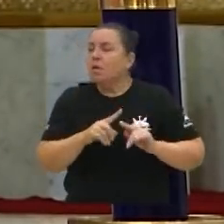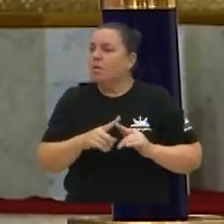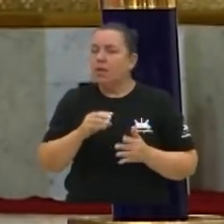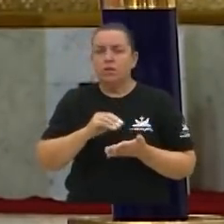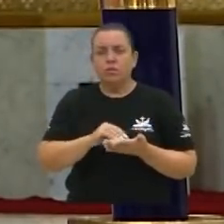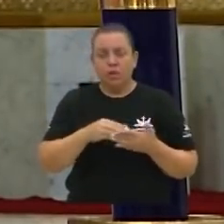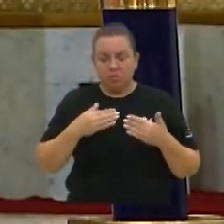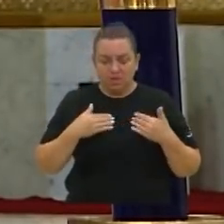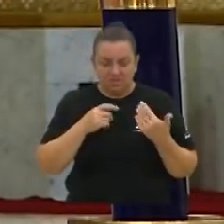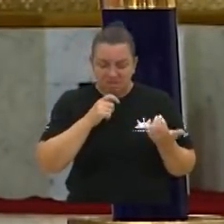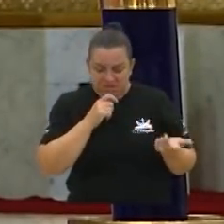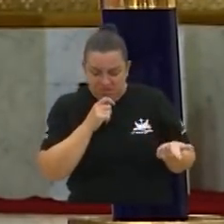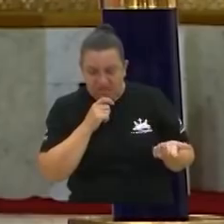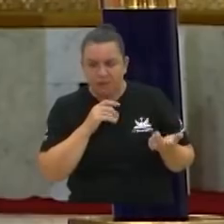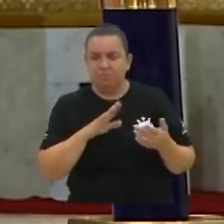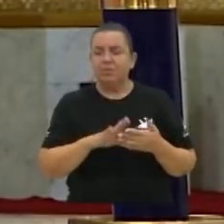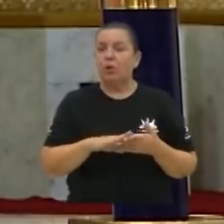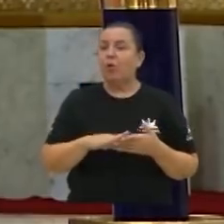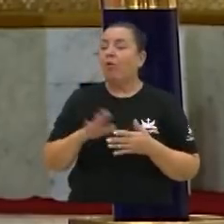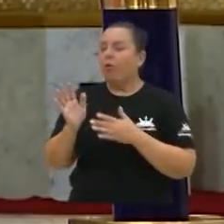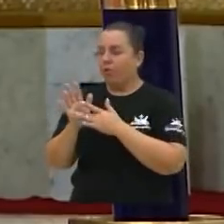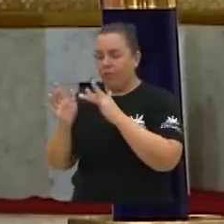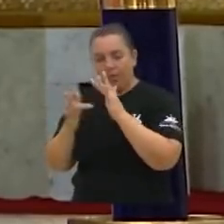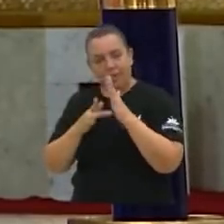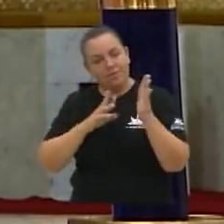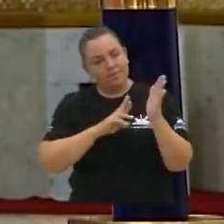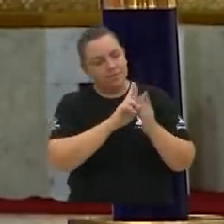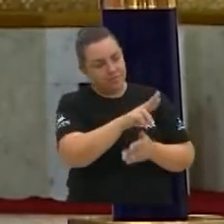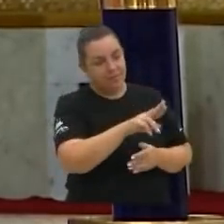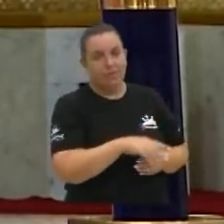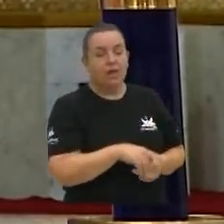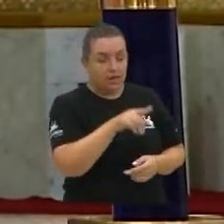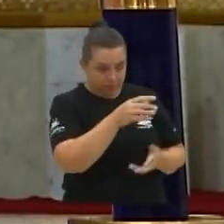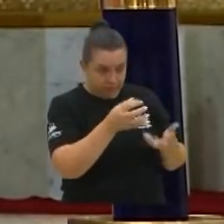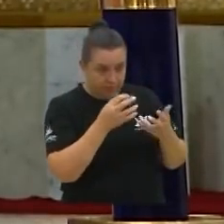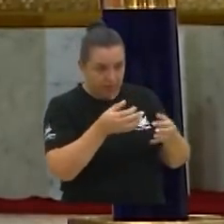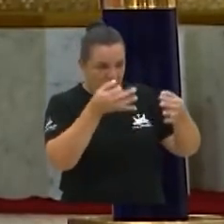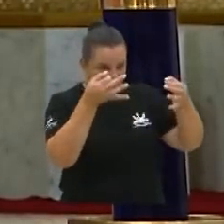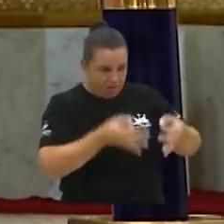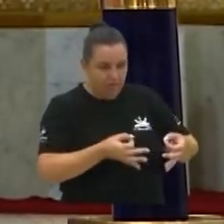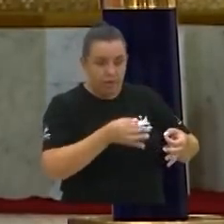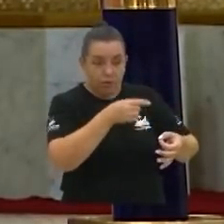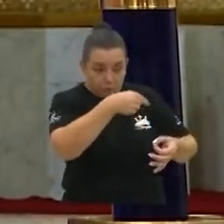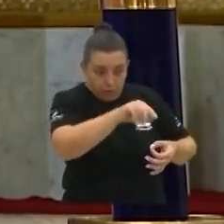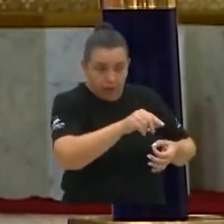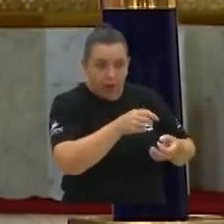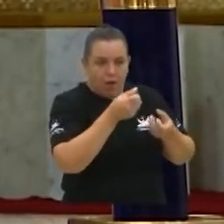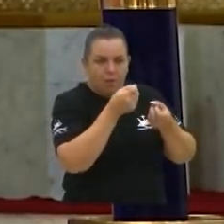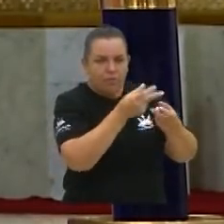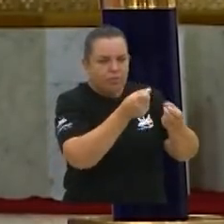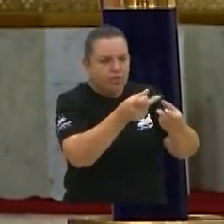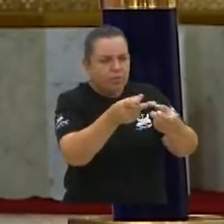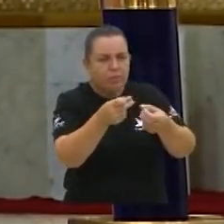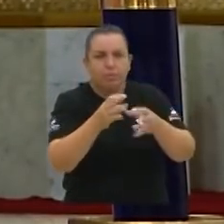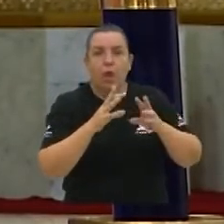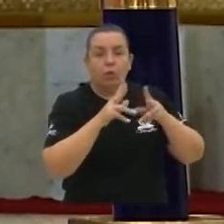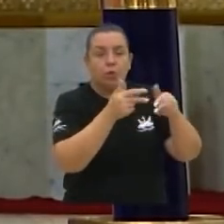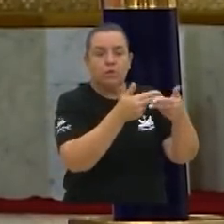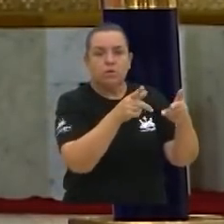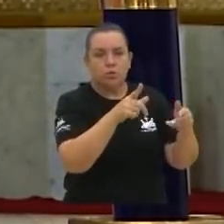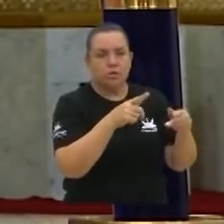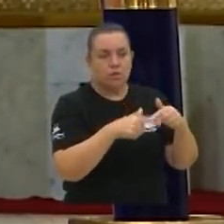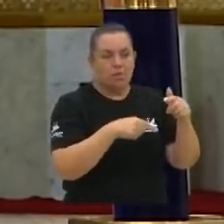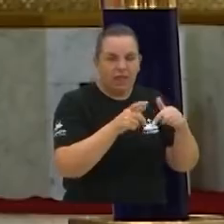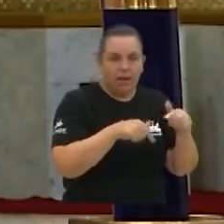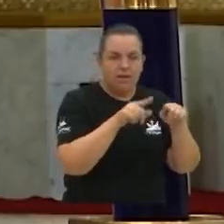que ainda me falta Jesus respondeu se tu queres ser perfeito vai vende tudo o